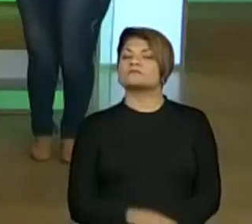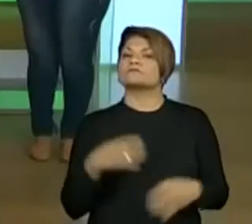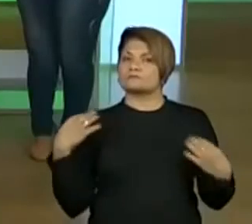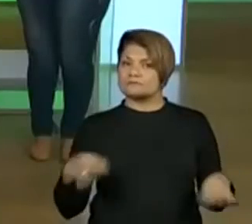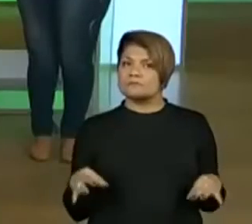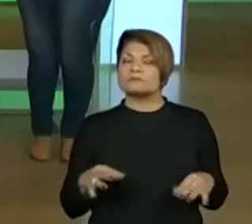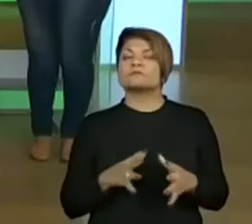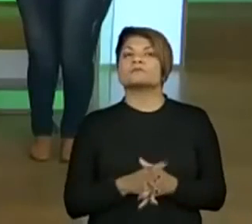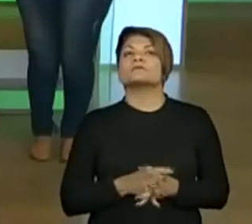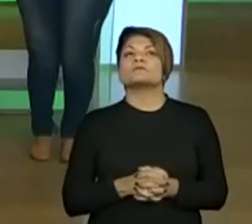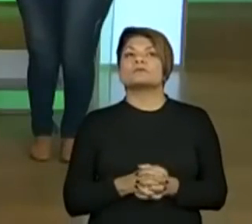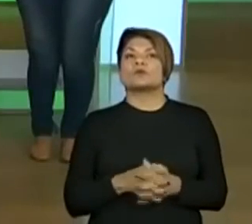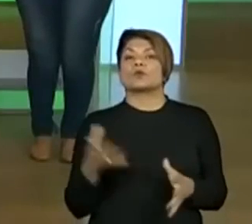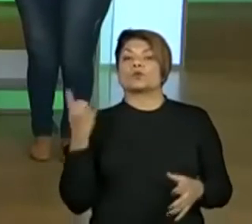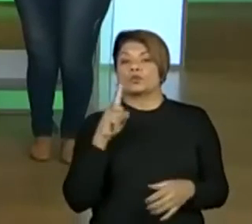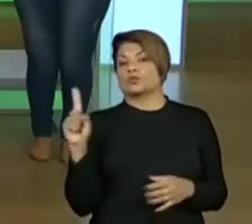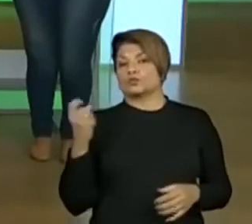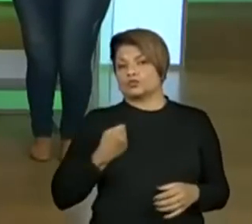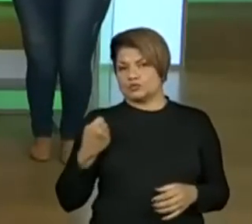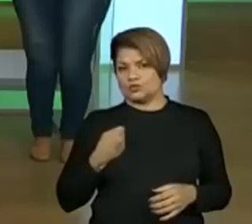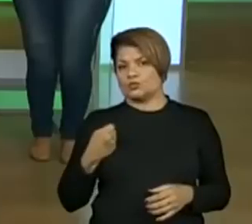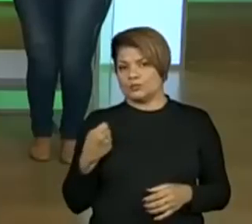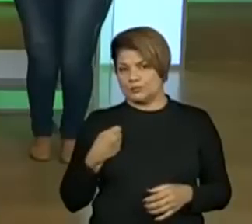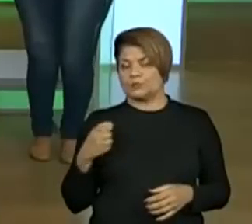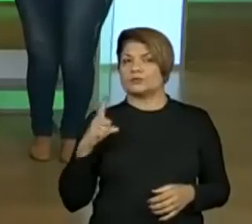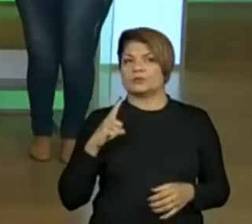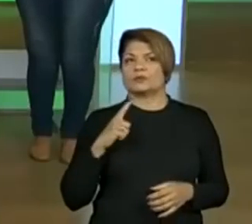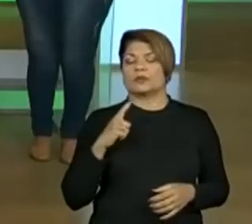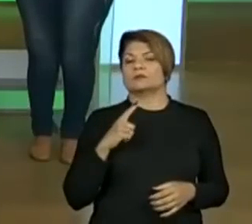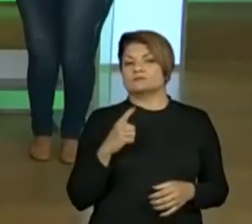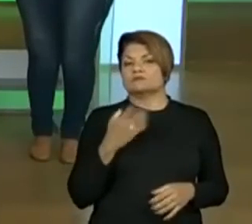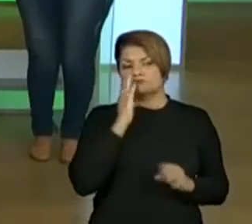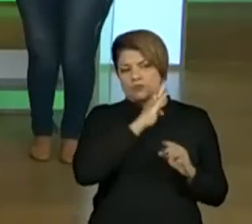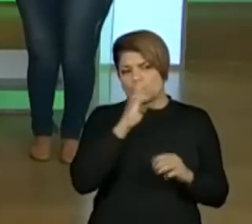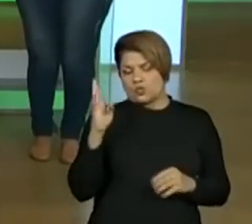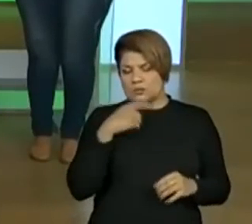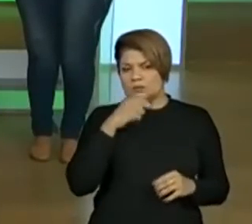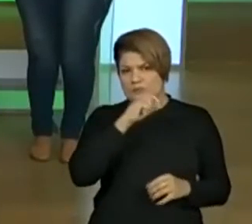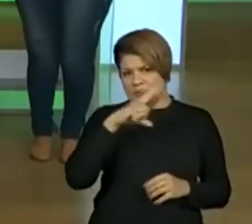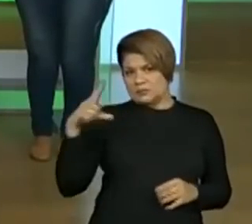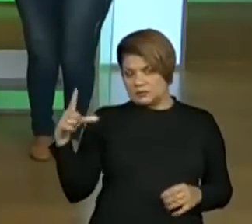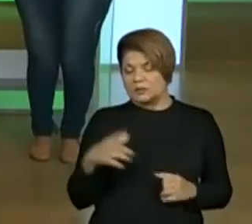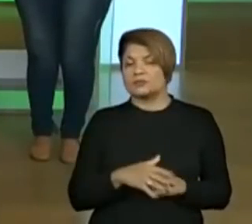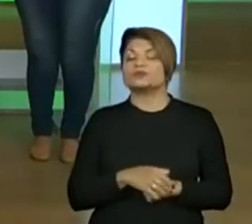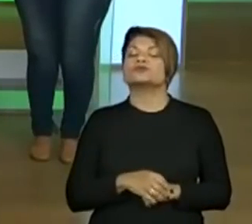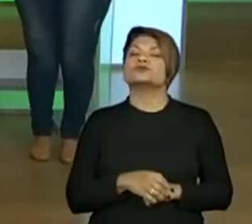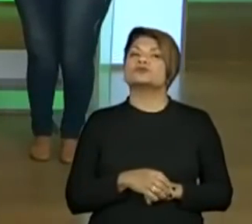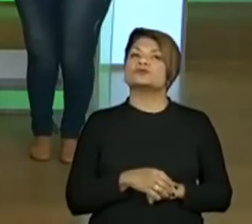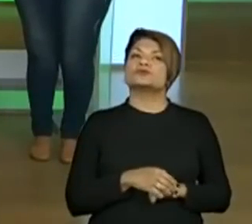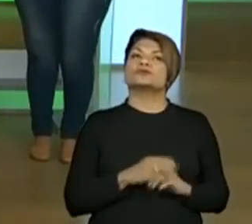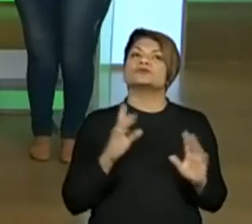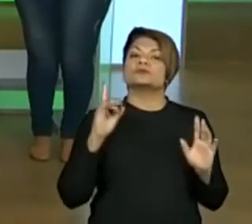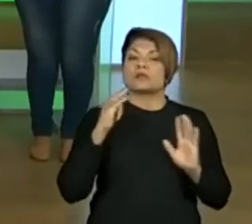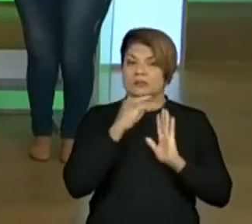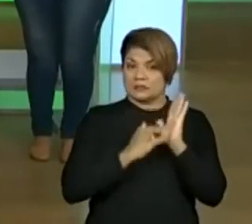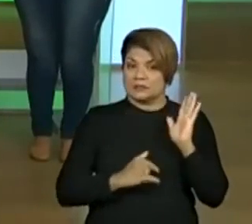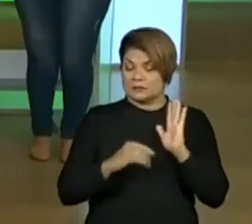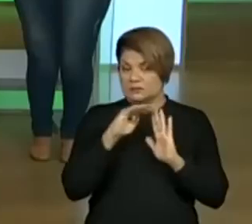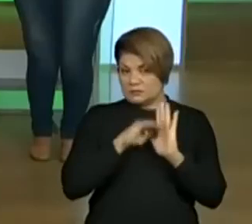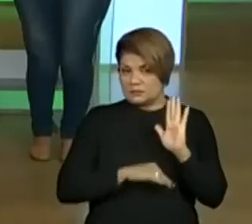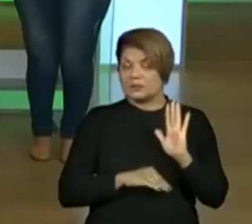nos sobra aí, para terminar a nossa ordem crescente, que é o maior número dessa listinha, é o